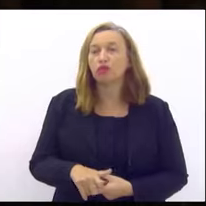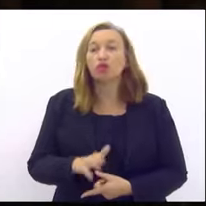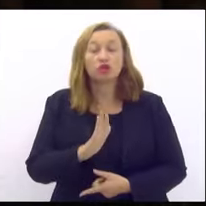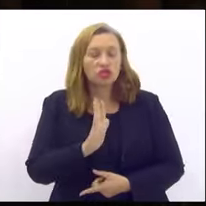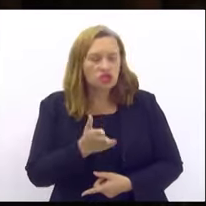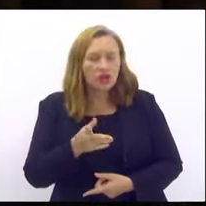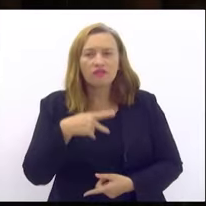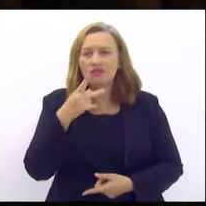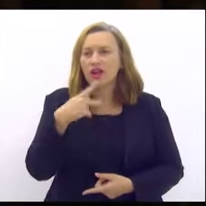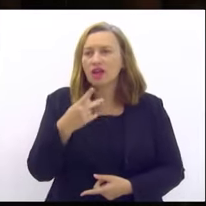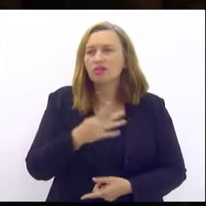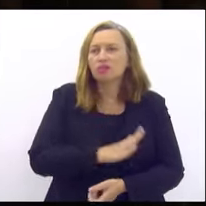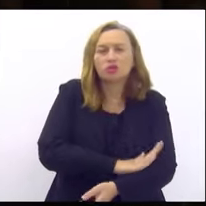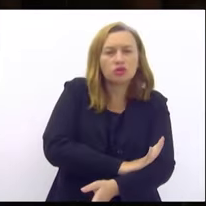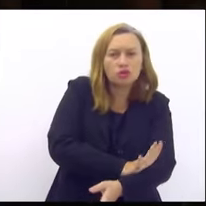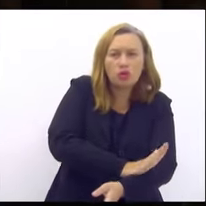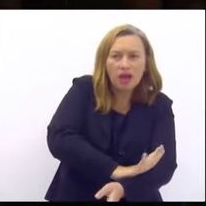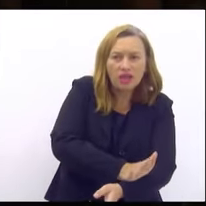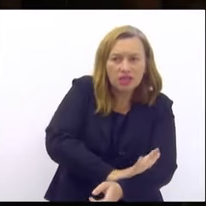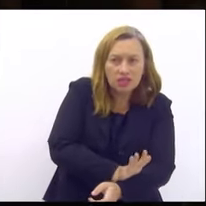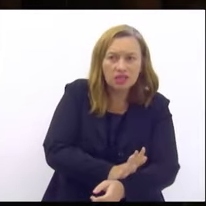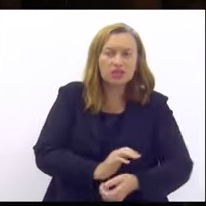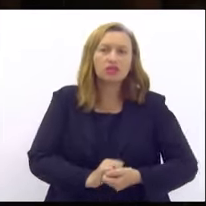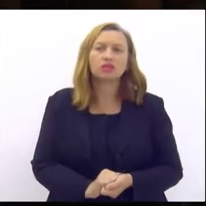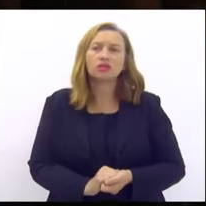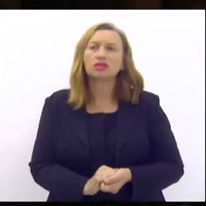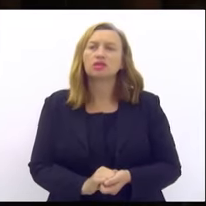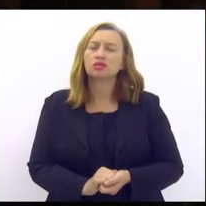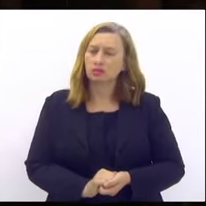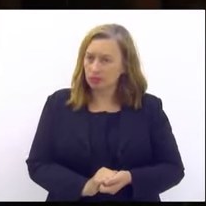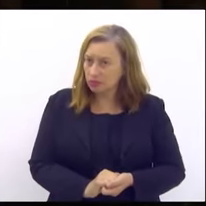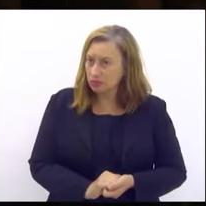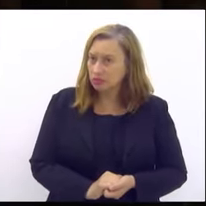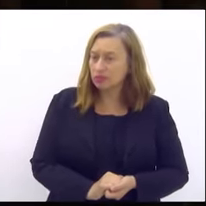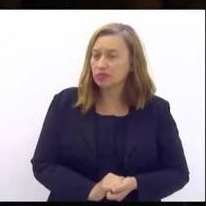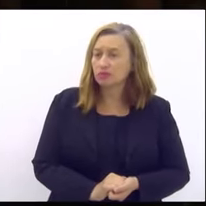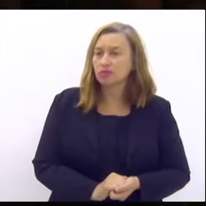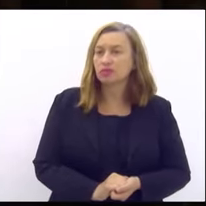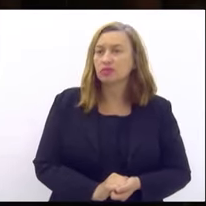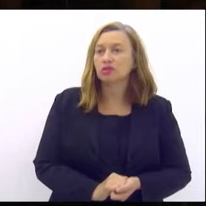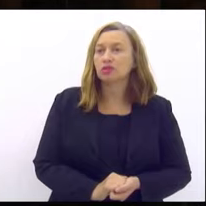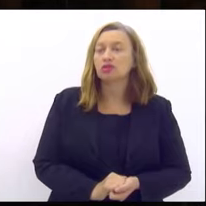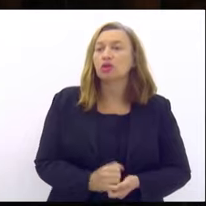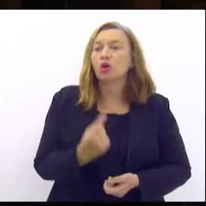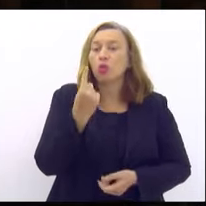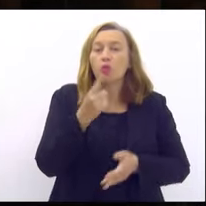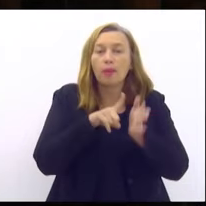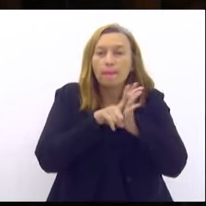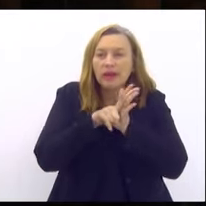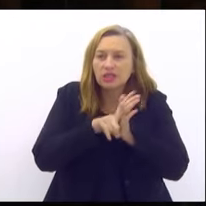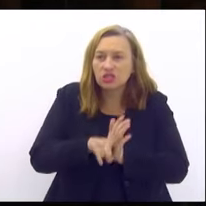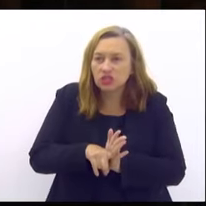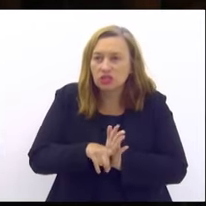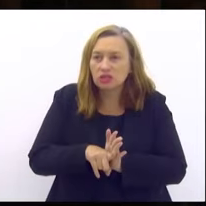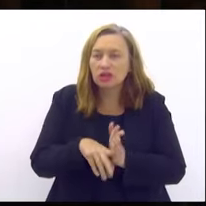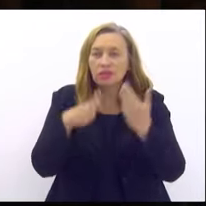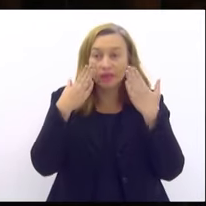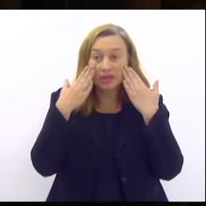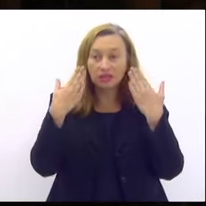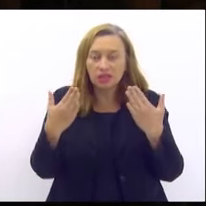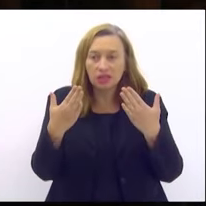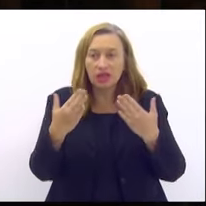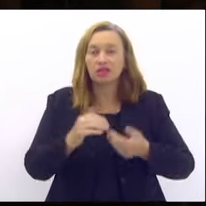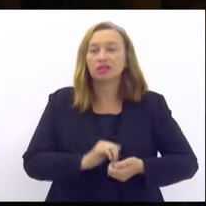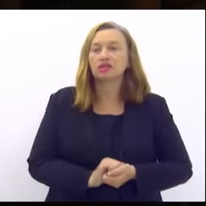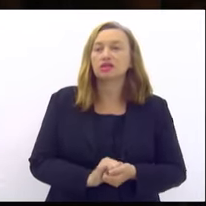tem dito sobre o racismo sobre a institucionalização do racismo uma pesquisa apresentada no